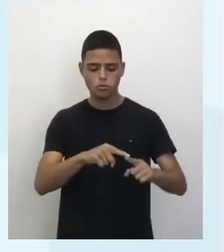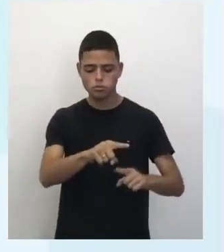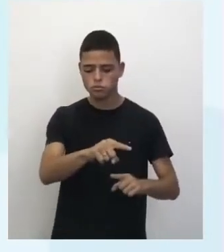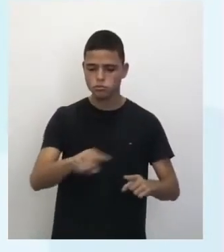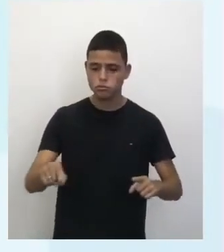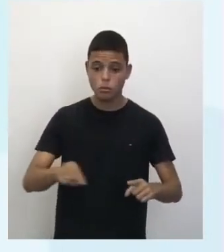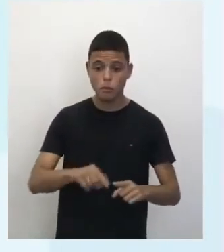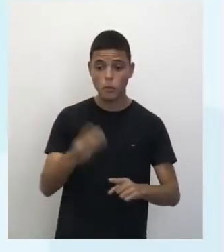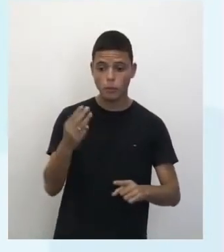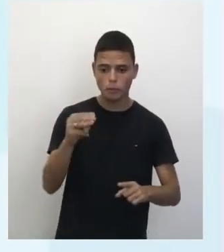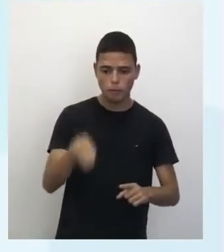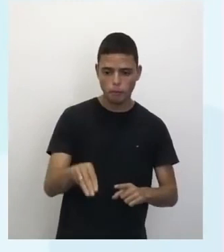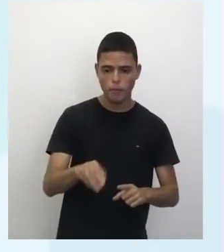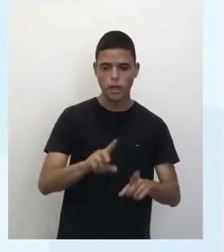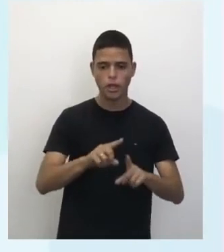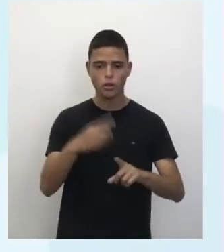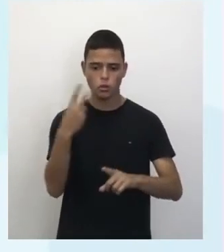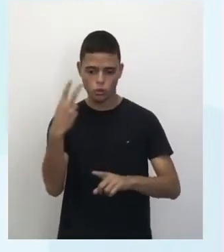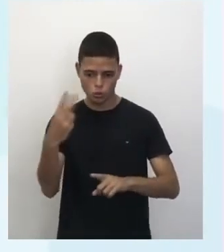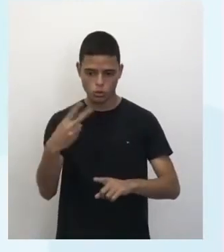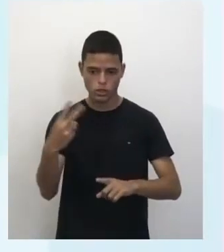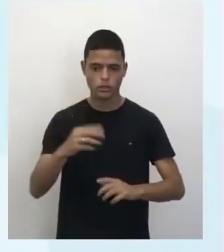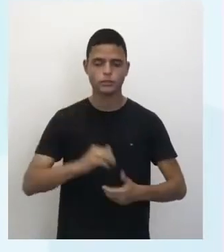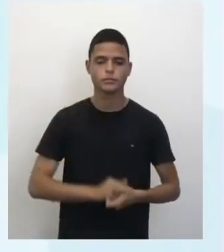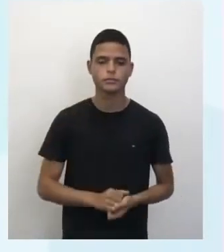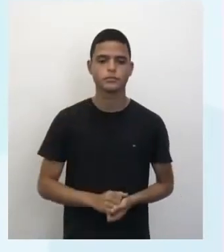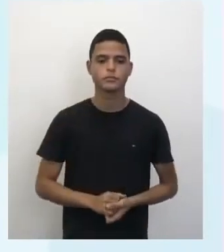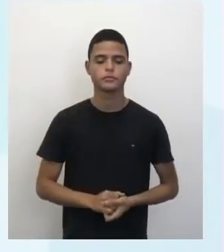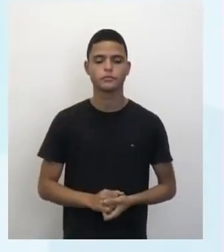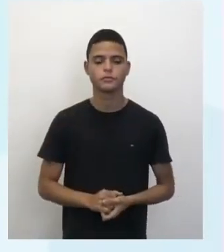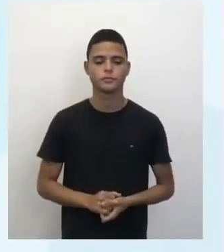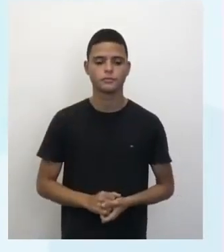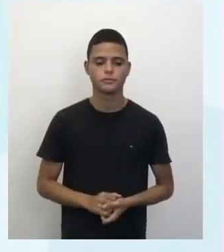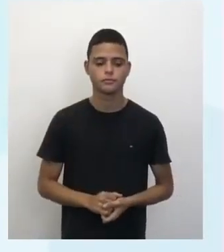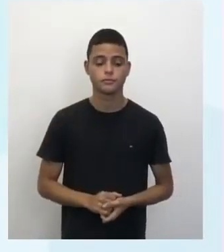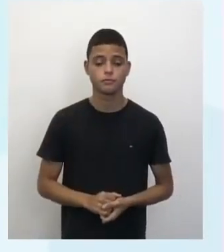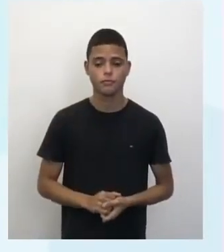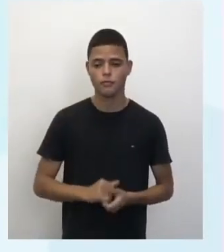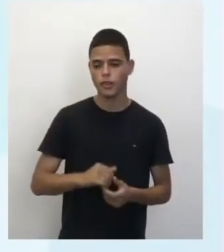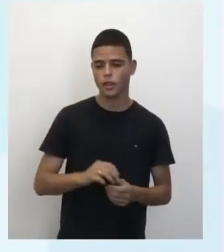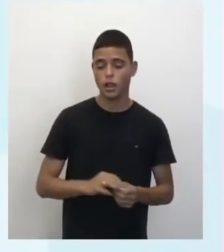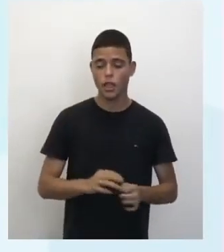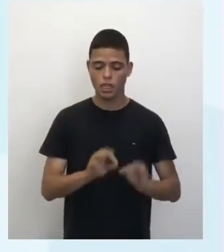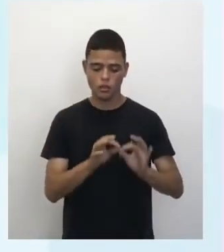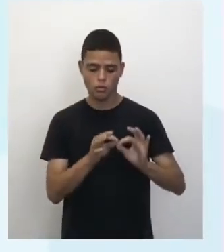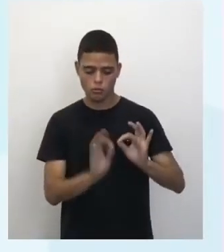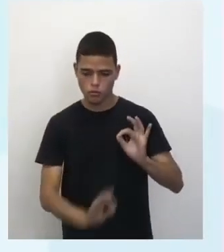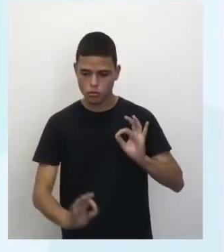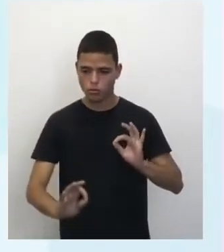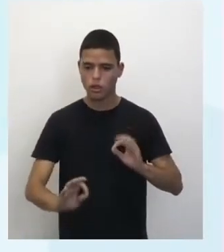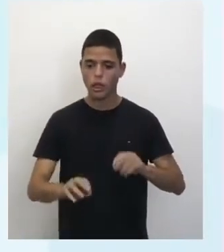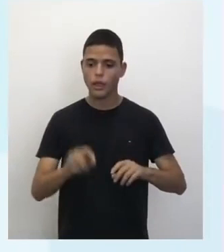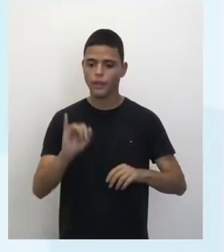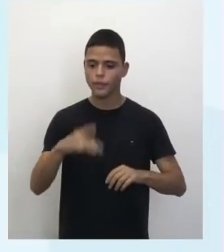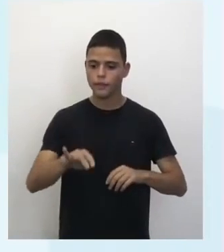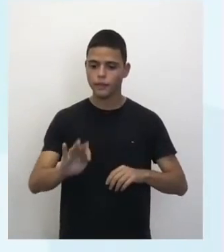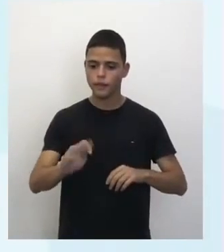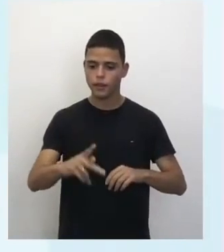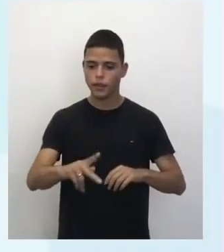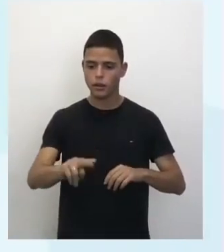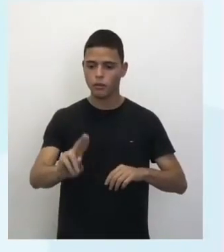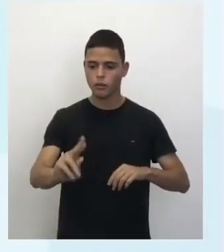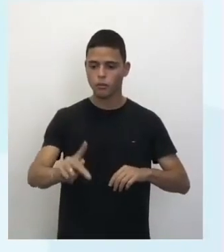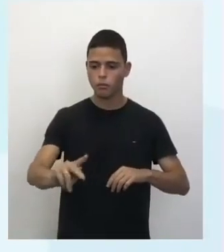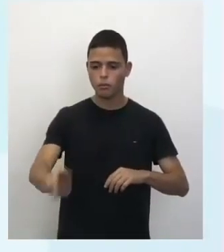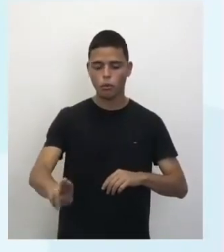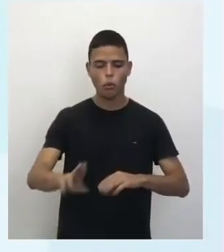né? A vazão hoje, deixa eu pedir uma ajuda aqui para a técnica, a vazão hoje da Itaipu, ela está em